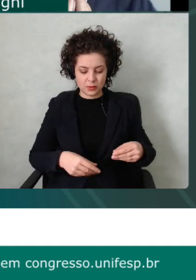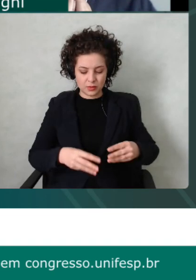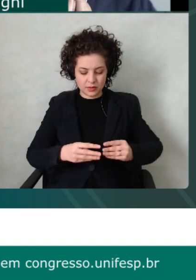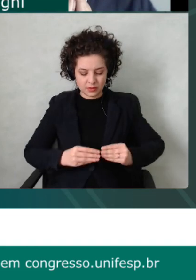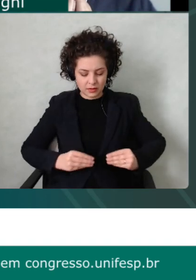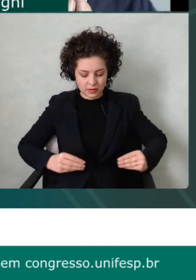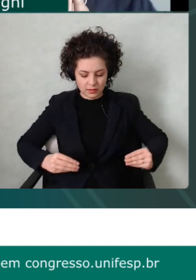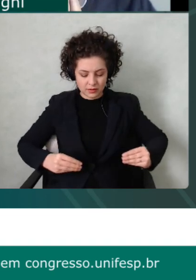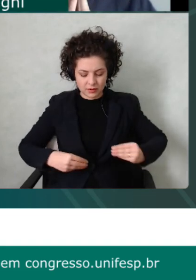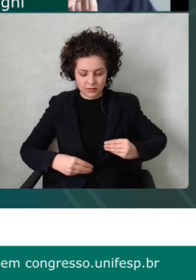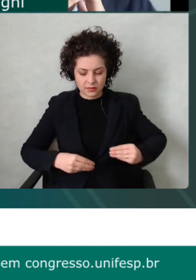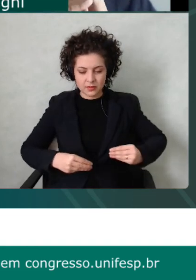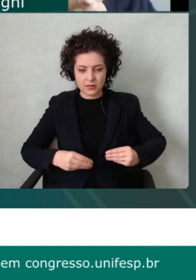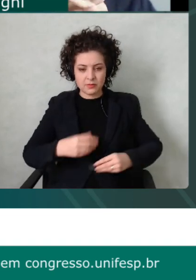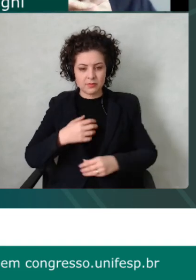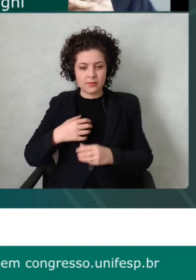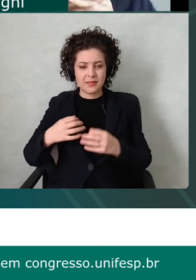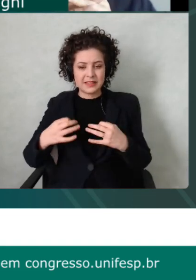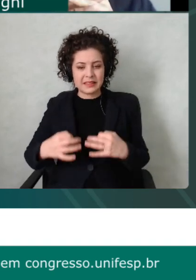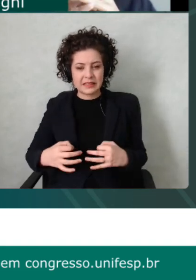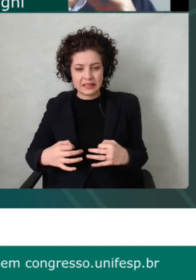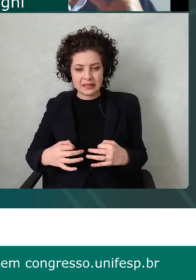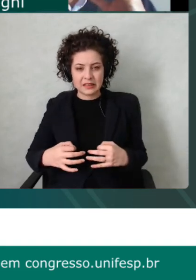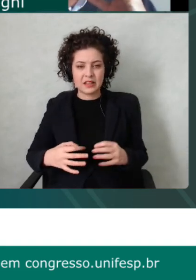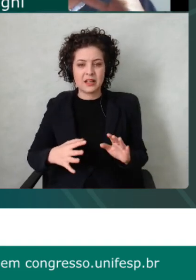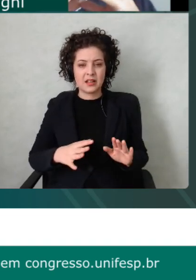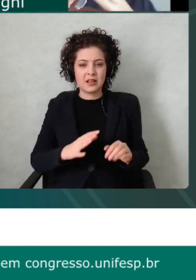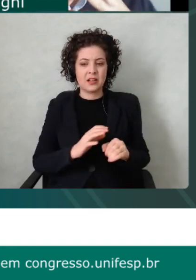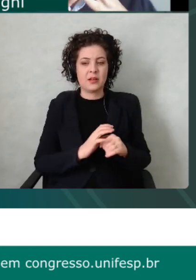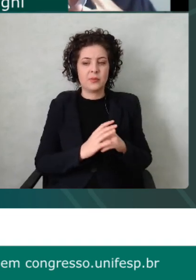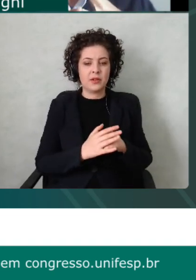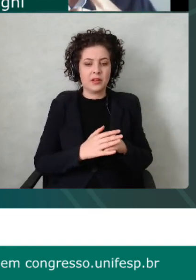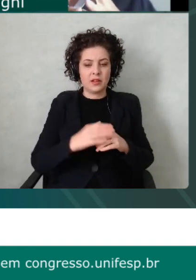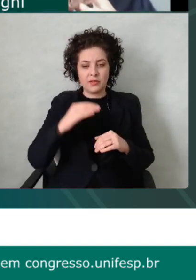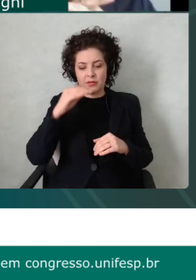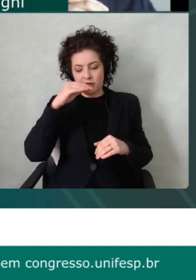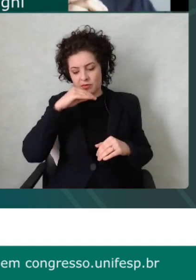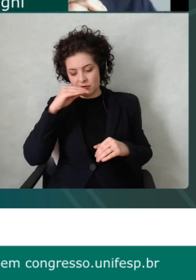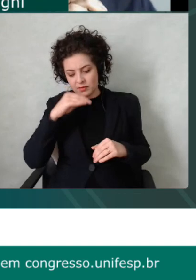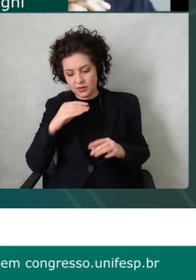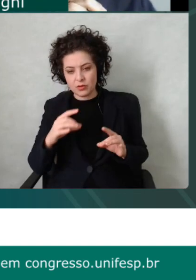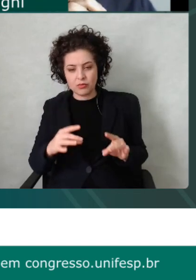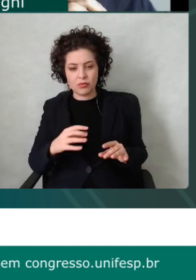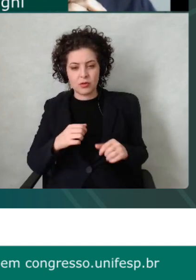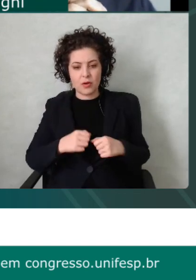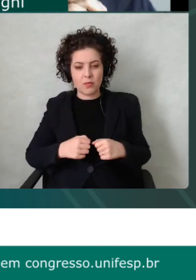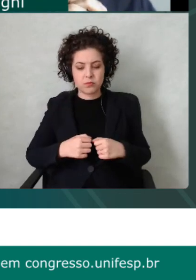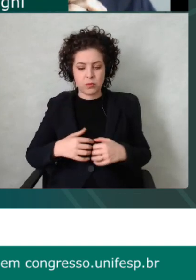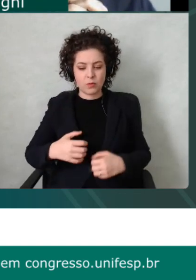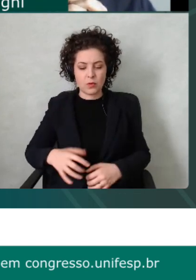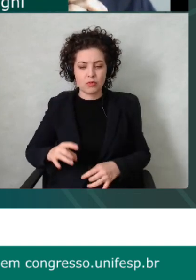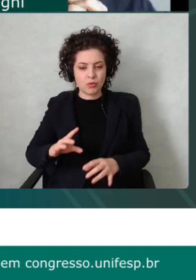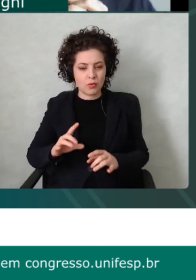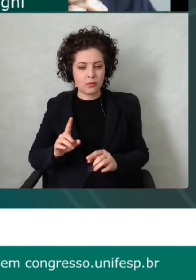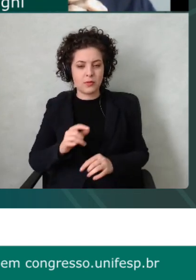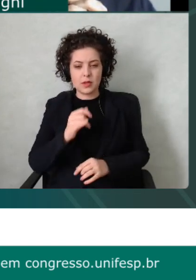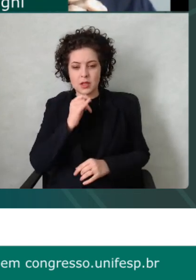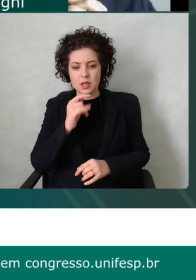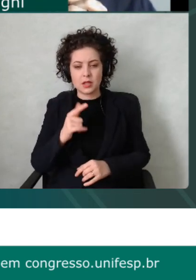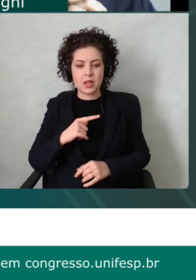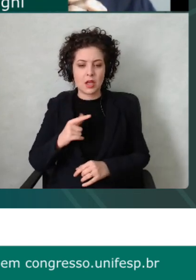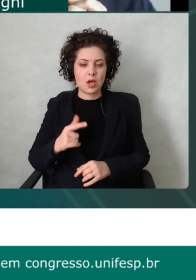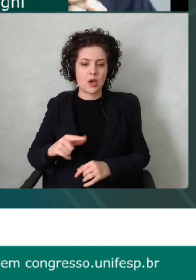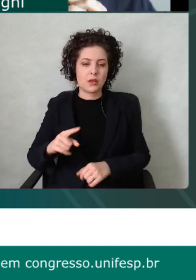que a viremia baixa em algum momento e que só tem inflamação. Vou dar um exemplo. Na hora que a